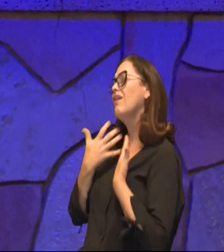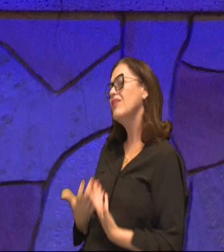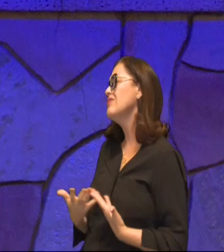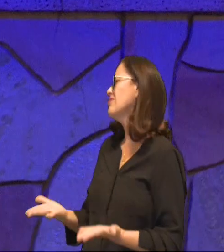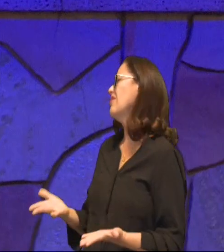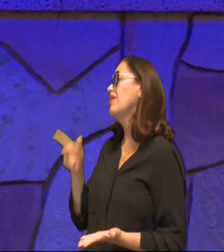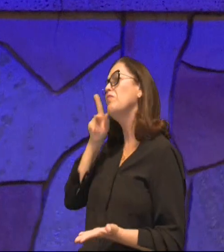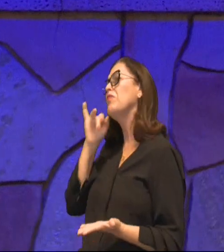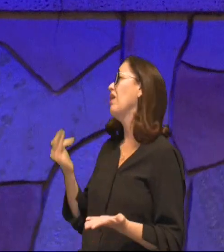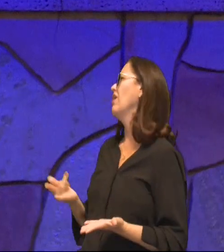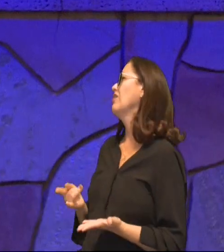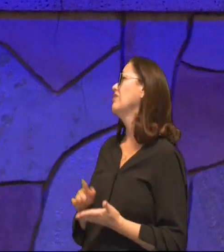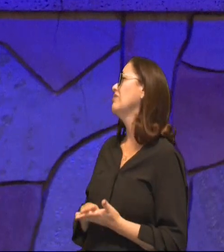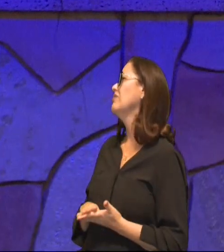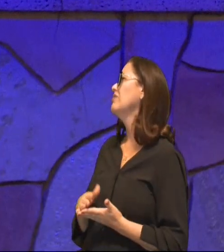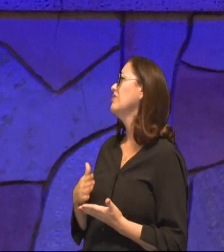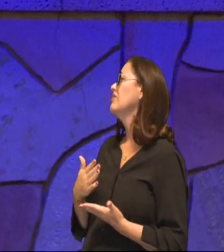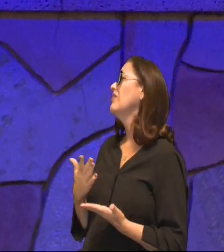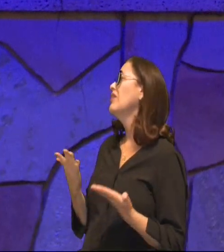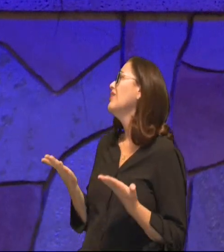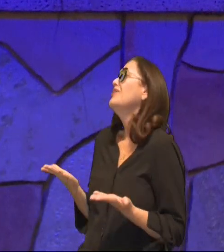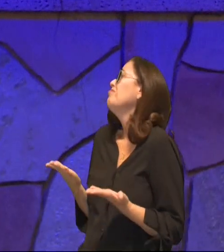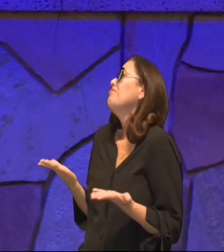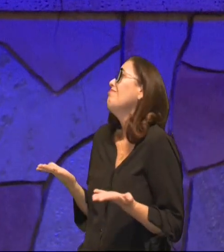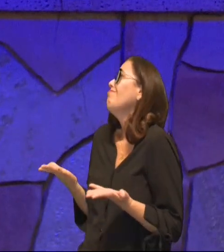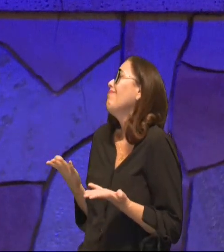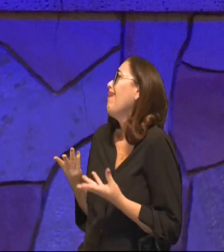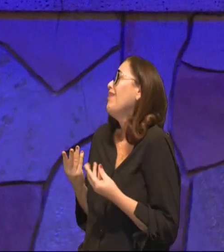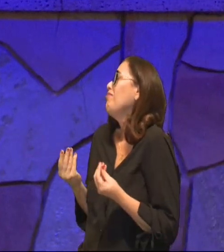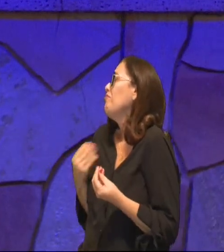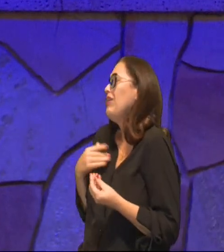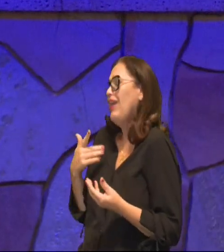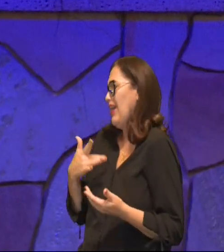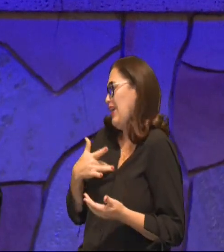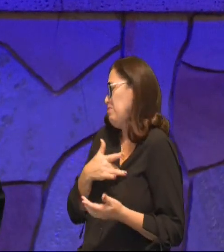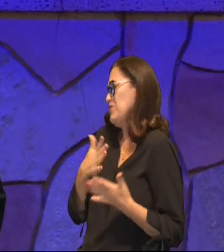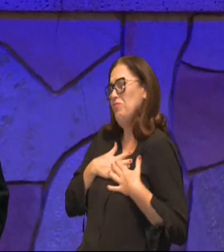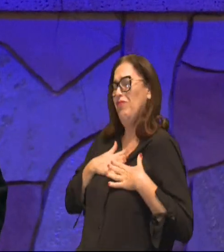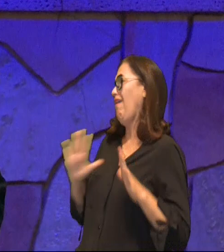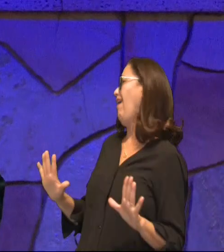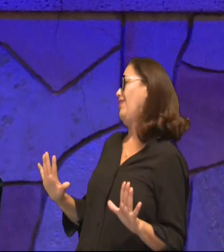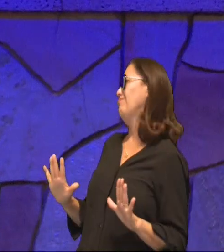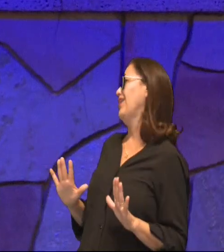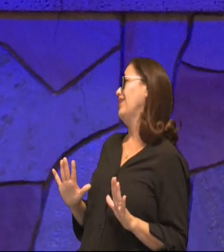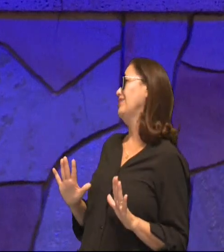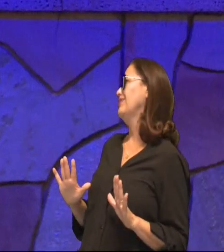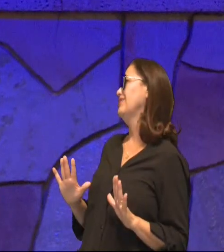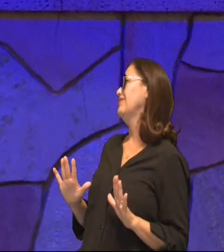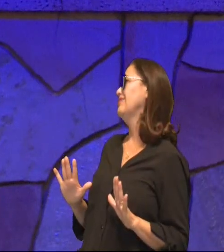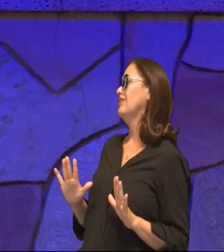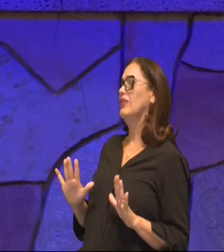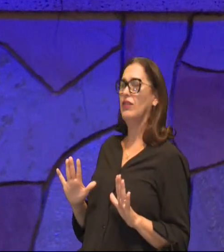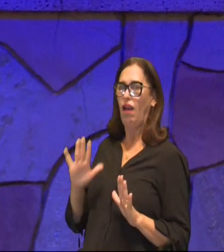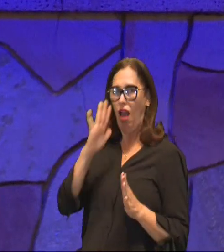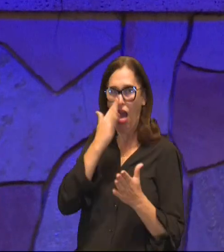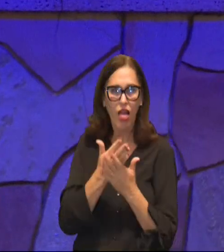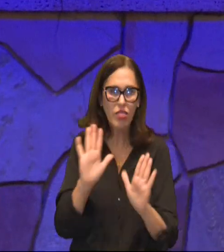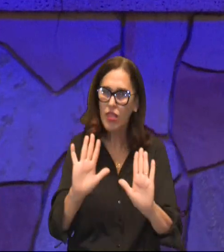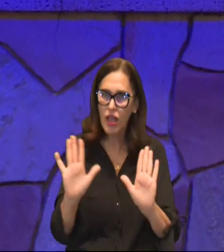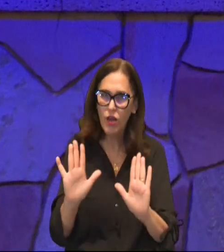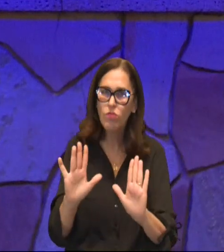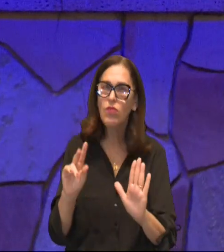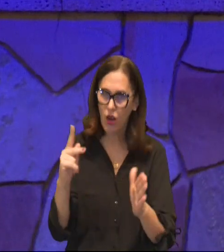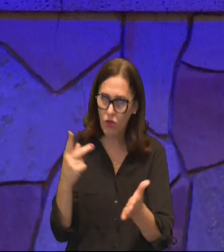Pai, eu não quero mais ser pastor, Senhor. Se escandalize não, isso acontece,